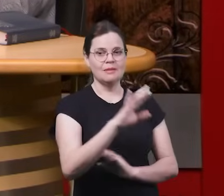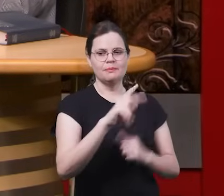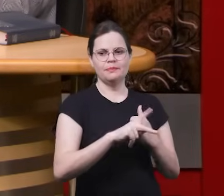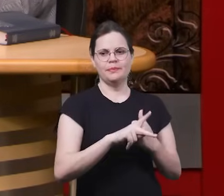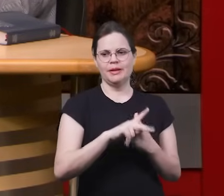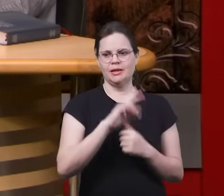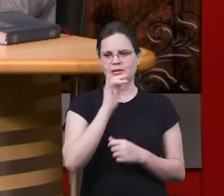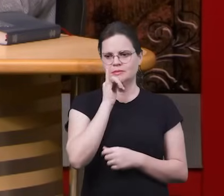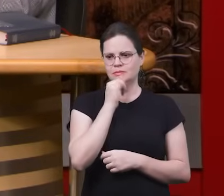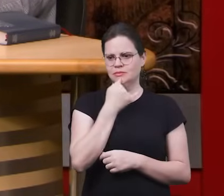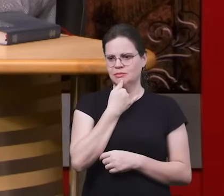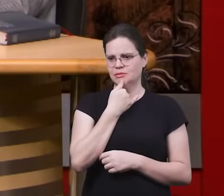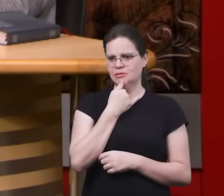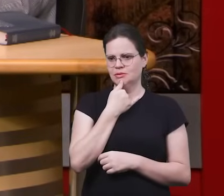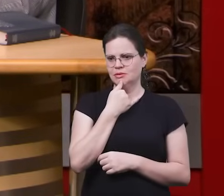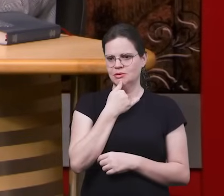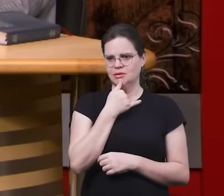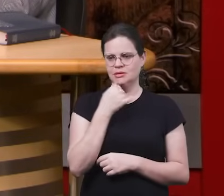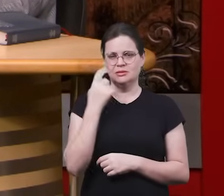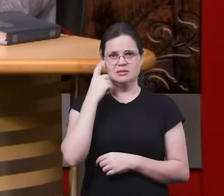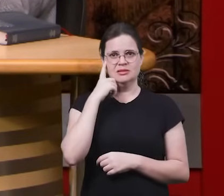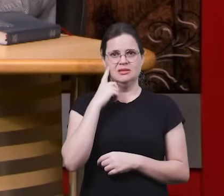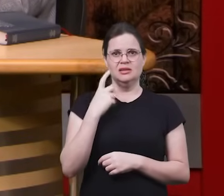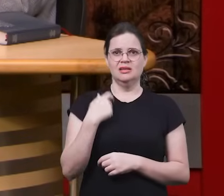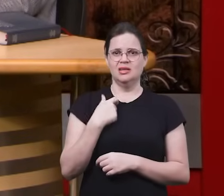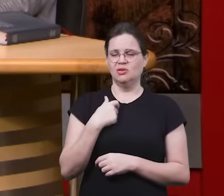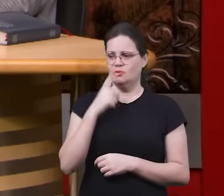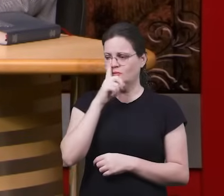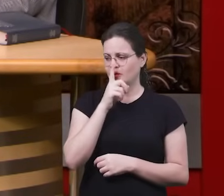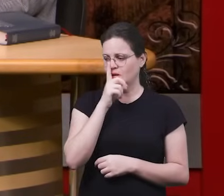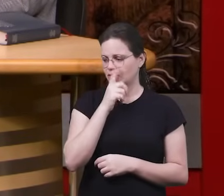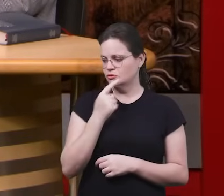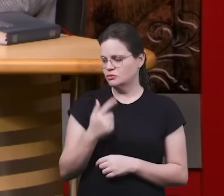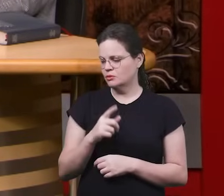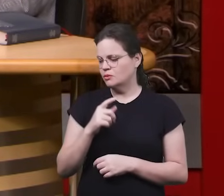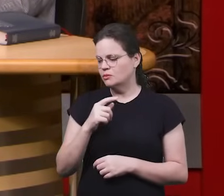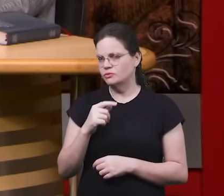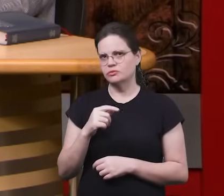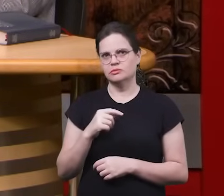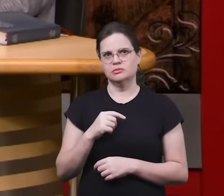Ele se entristece porque ele disse, eu vou negar de novo, vou falhar de novo.